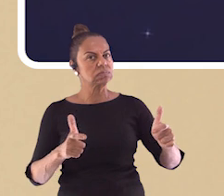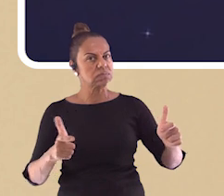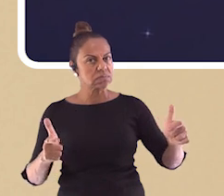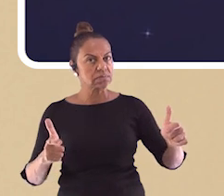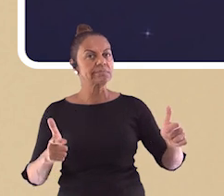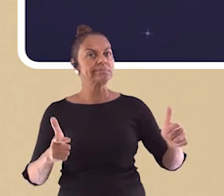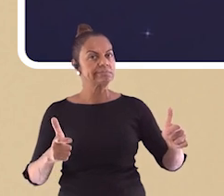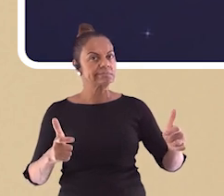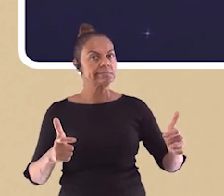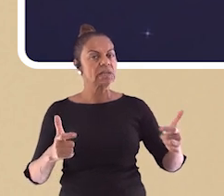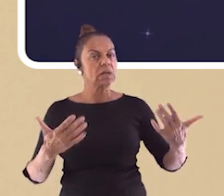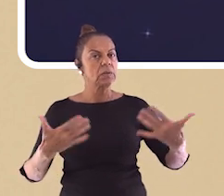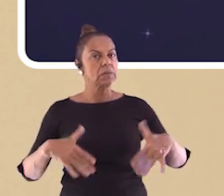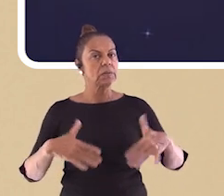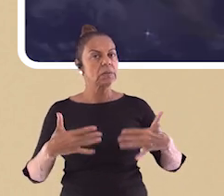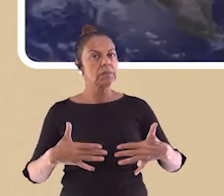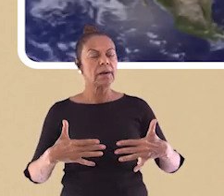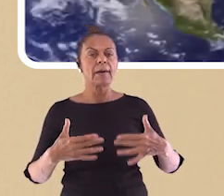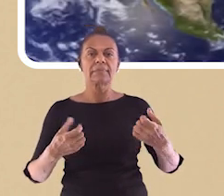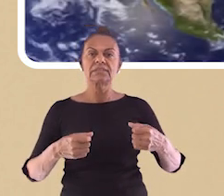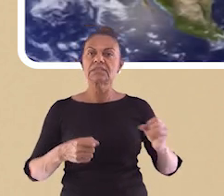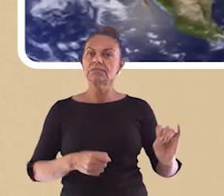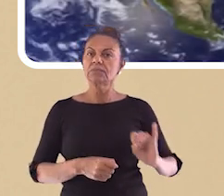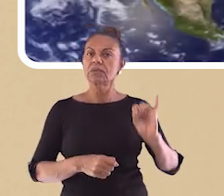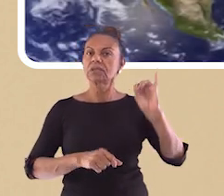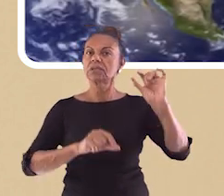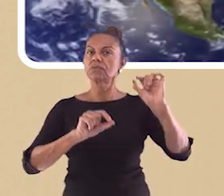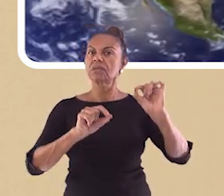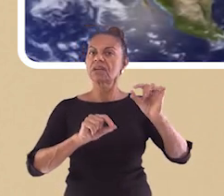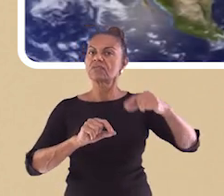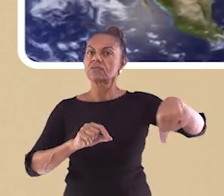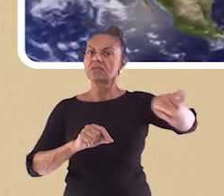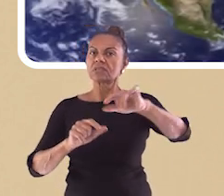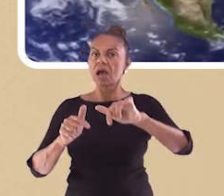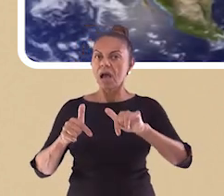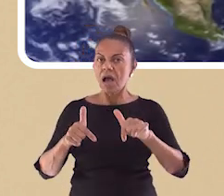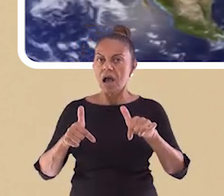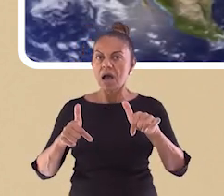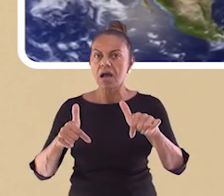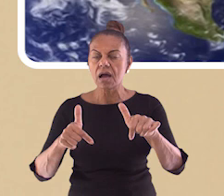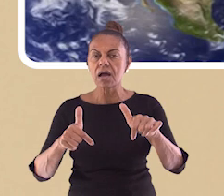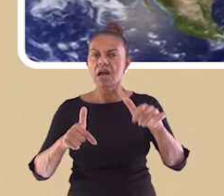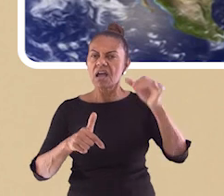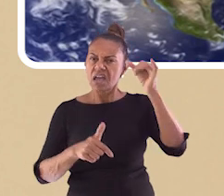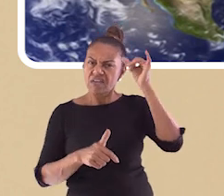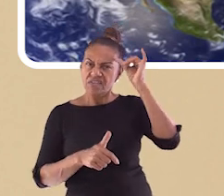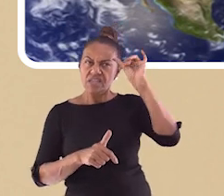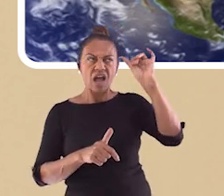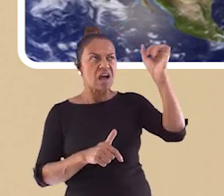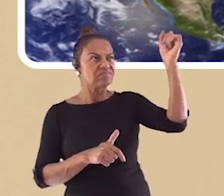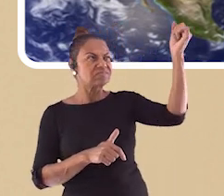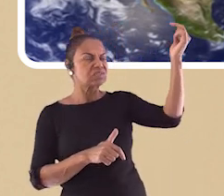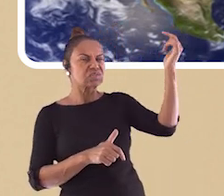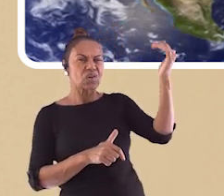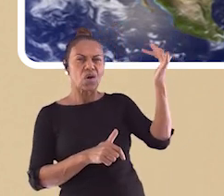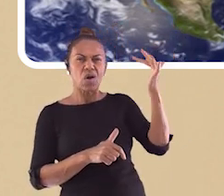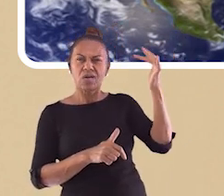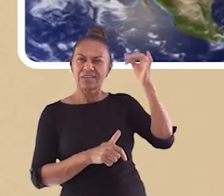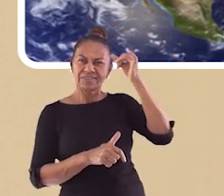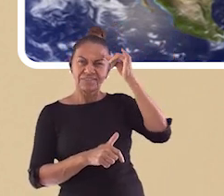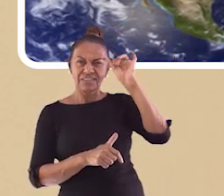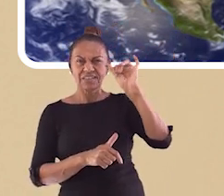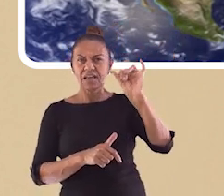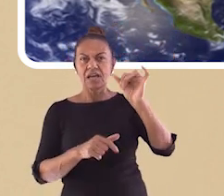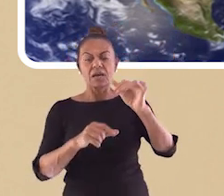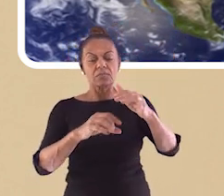altas do que o esperado para o ano de 2019. Então, algo importante que você tem que fazer é se prevenir dos efeitos dos